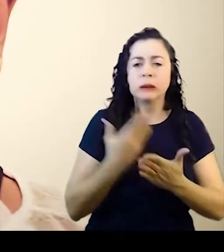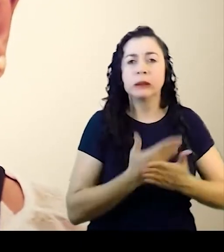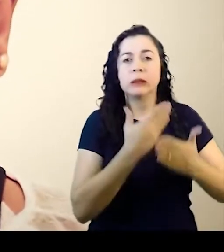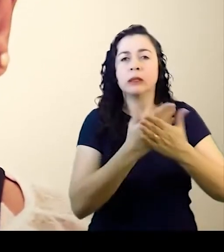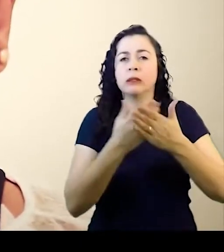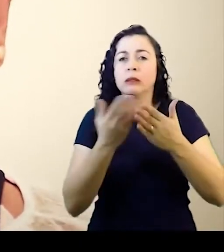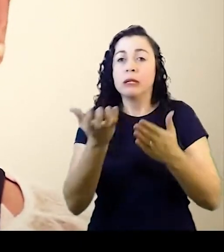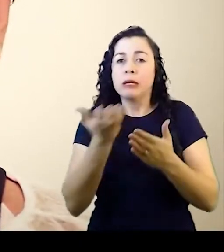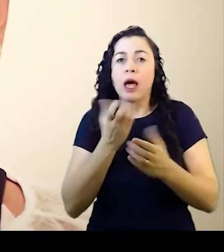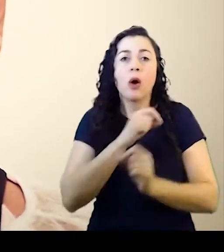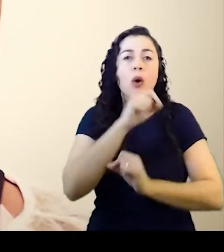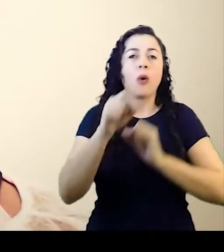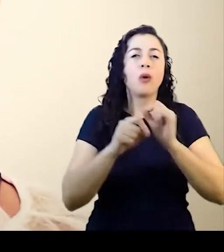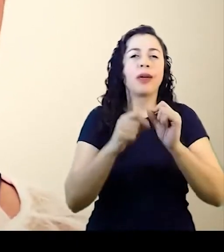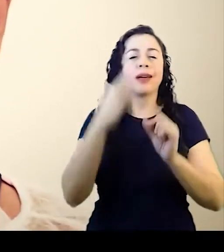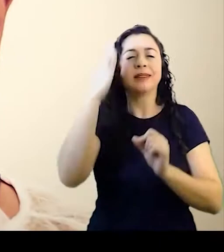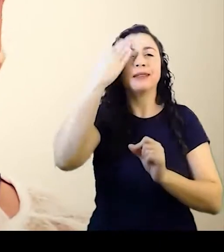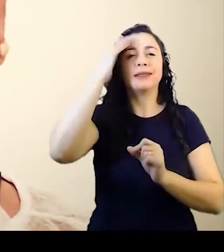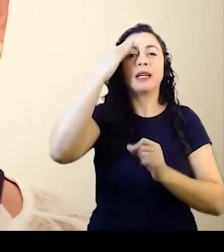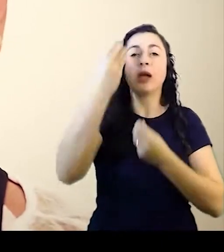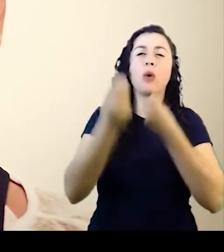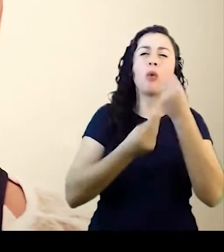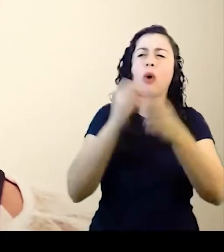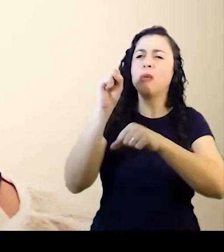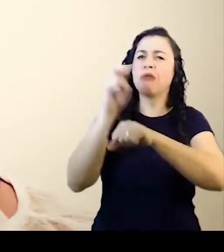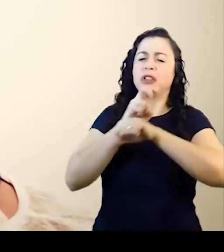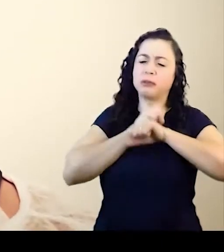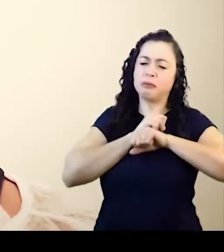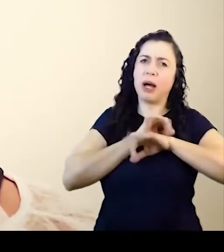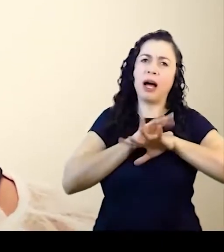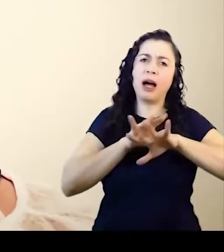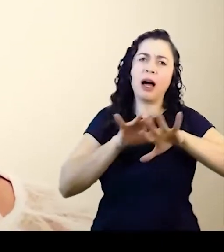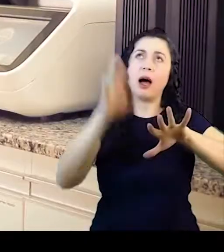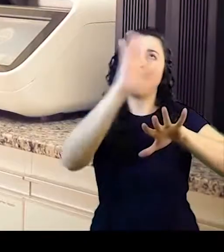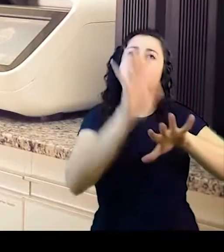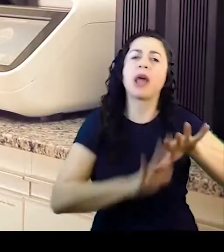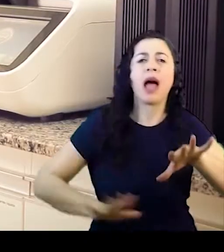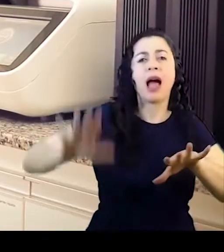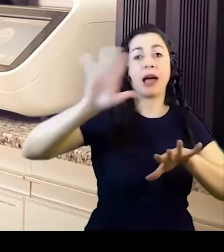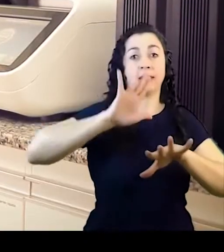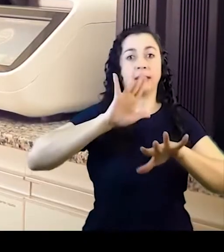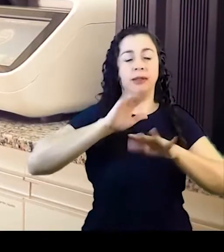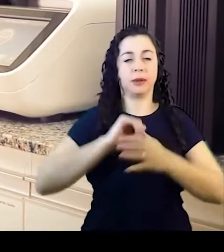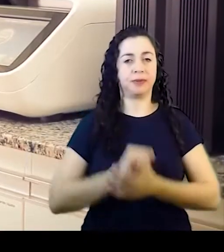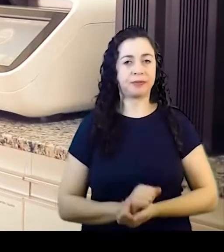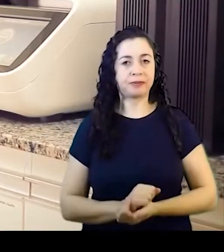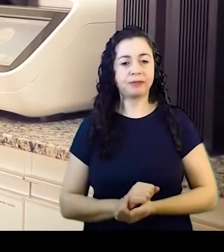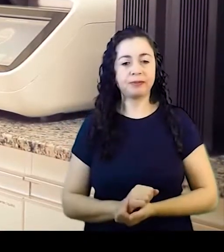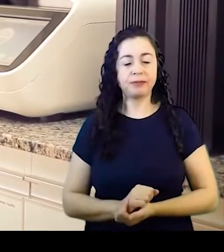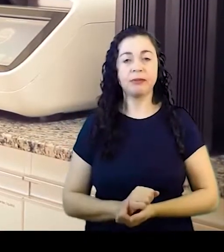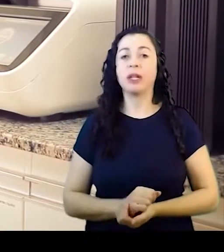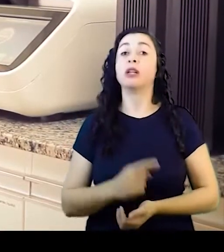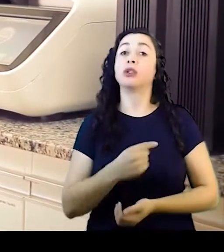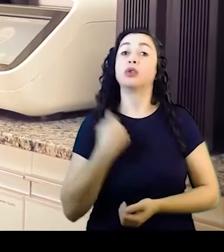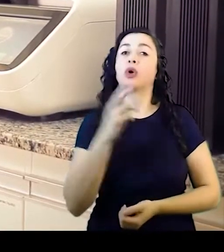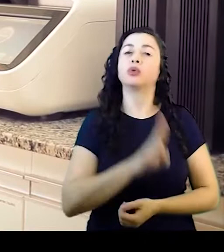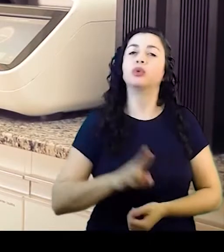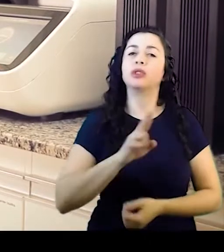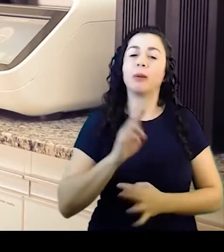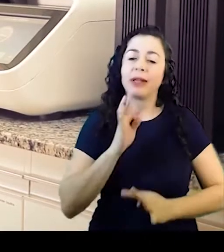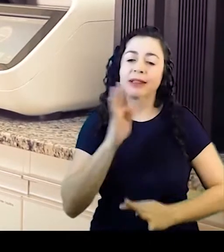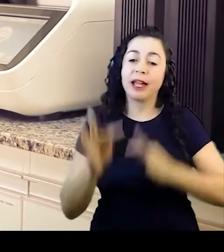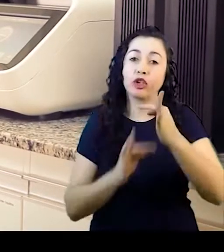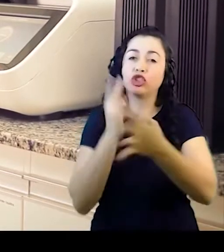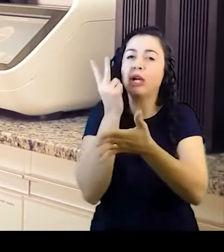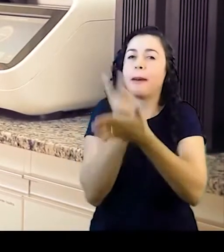realmente traçar como esse vírus está se distribuindo e como ele está se dispersando no Brasil. Bom, a gente está utilizando a mesma tecnologia que nós